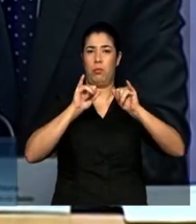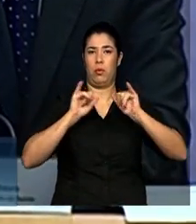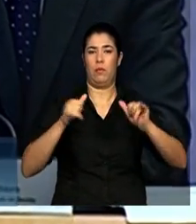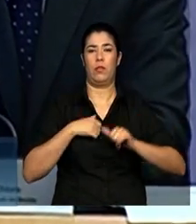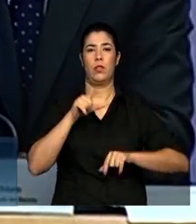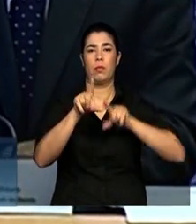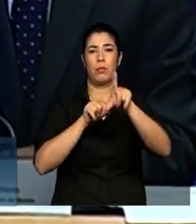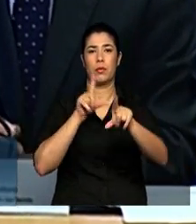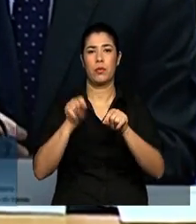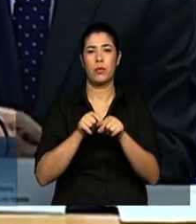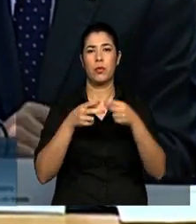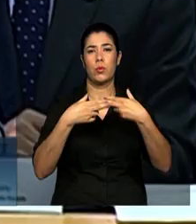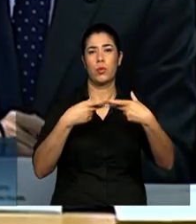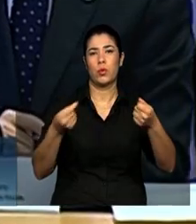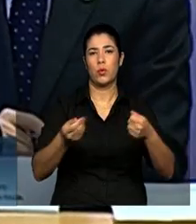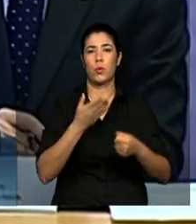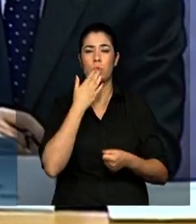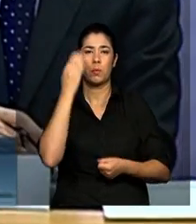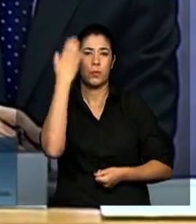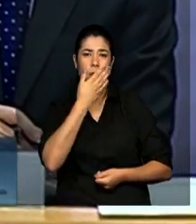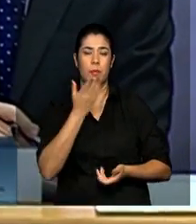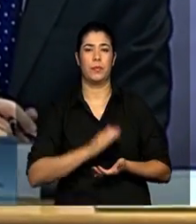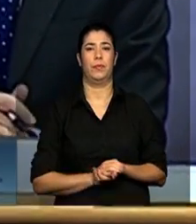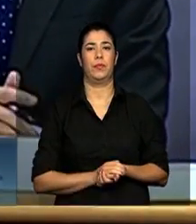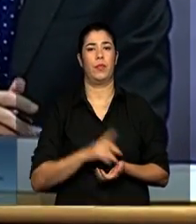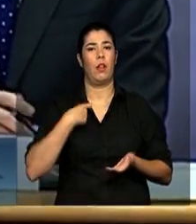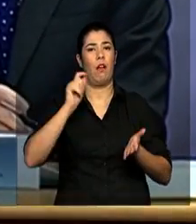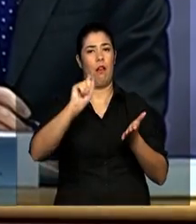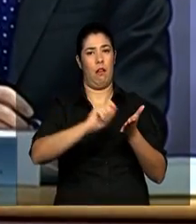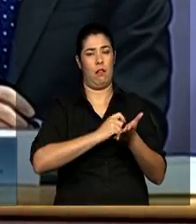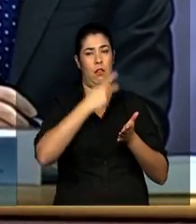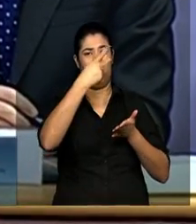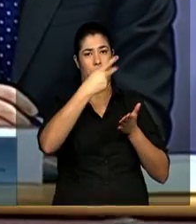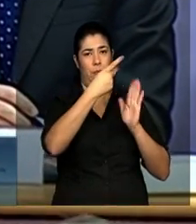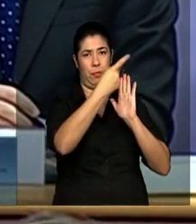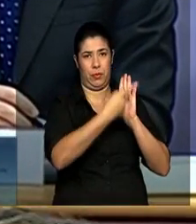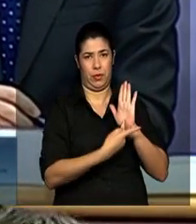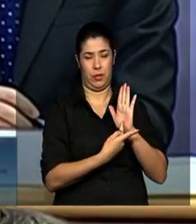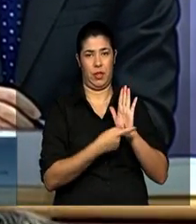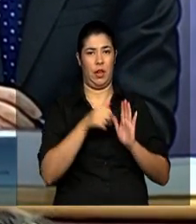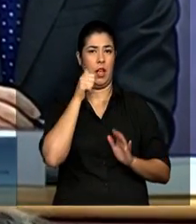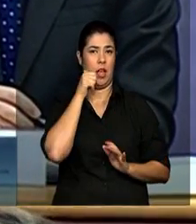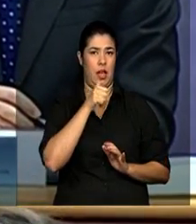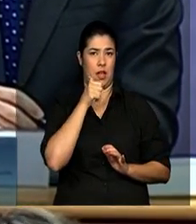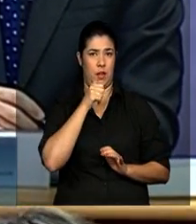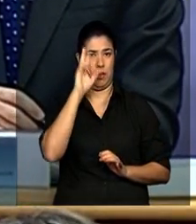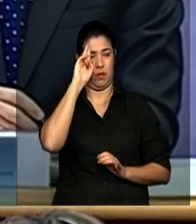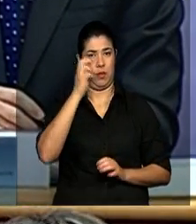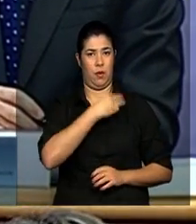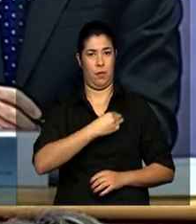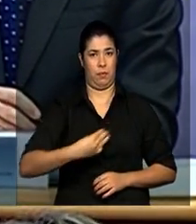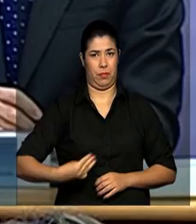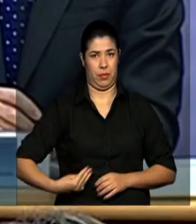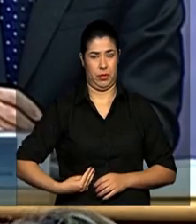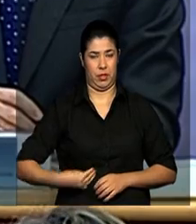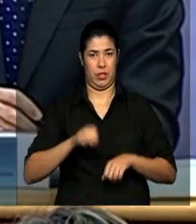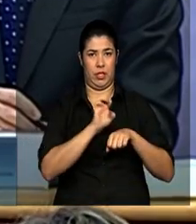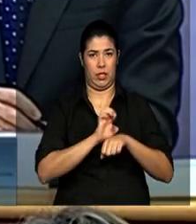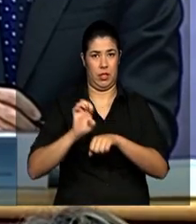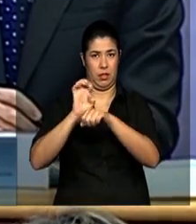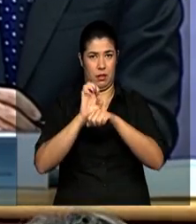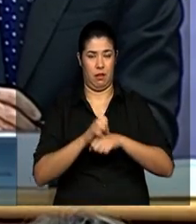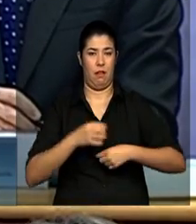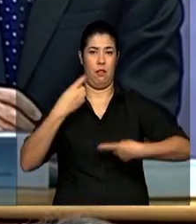e coleta de vestígios. Assinam a portaria a senhora ministra de Estado, chefe da Secretaria de Política